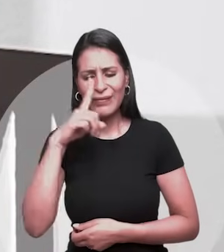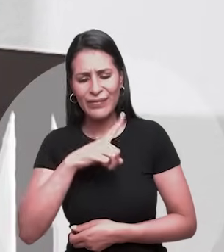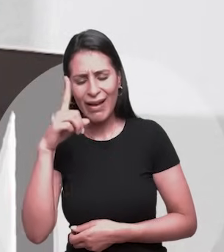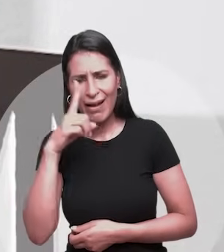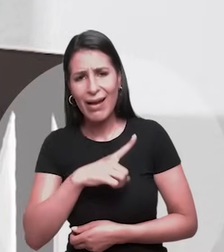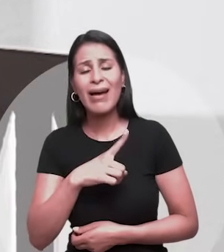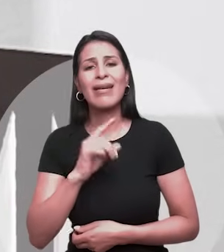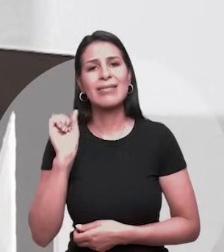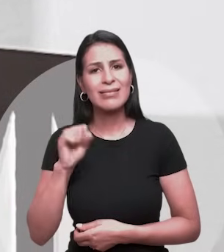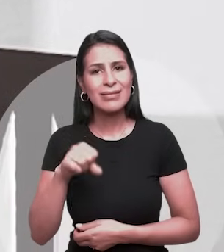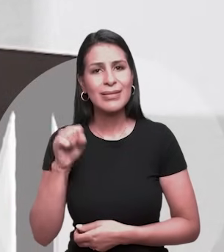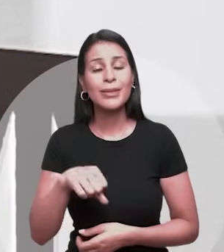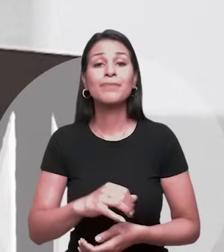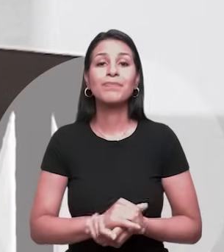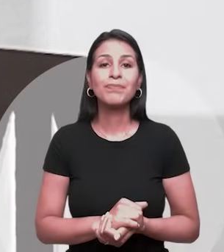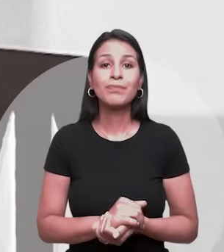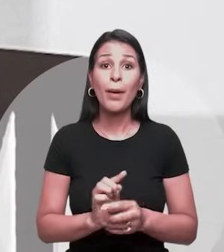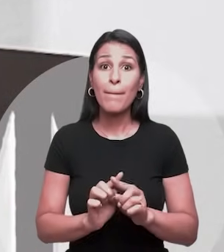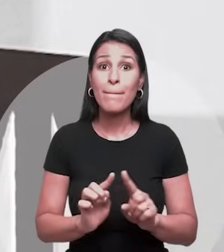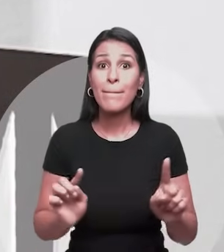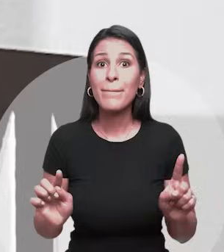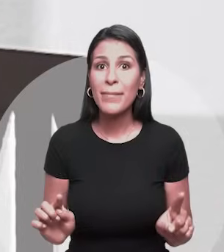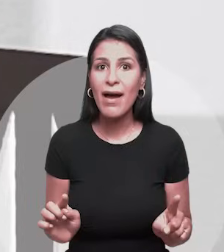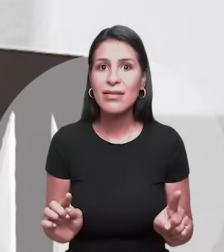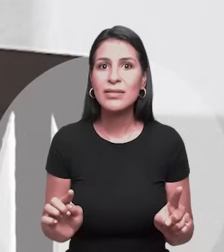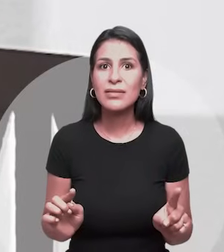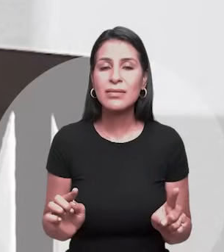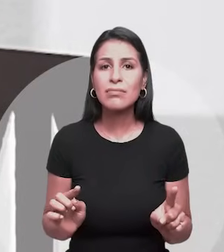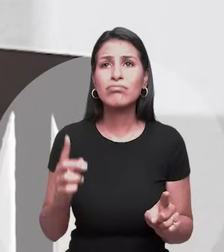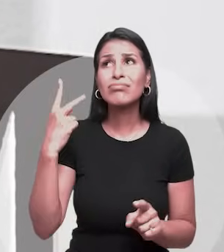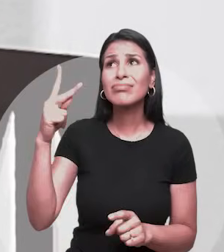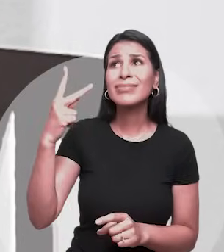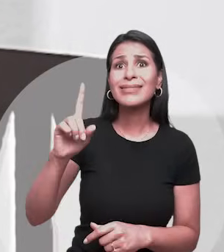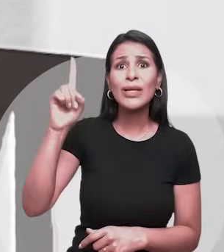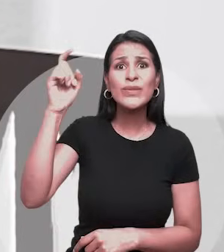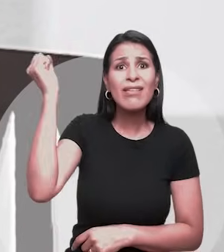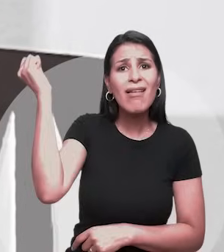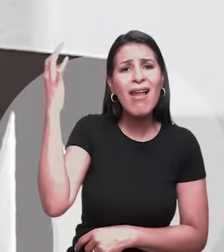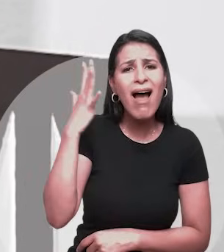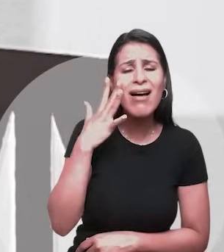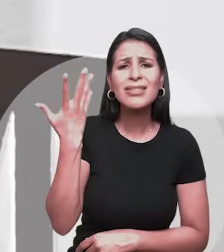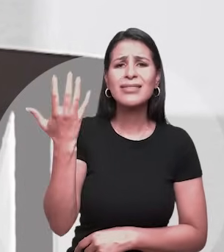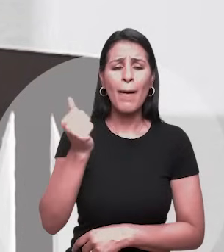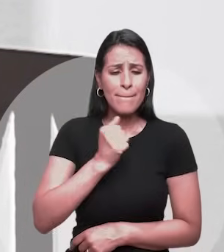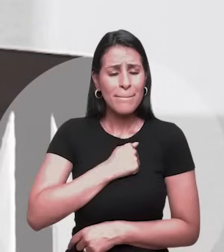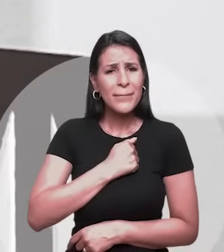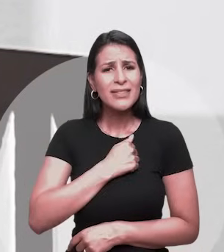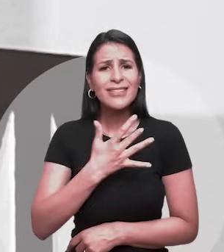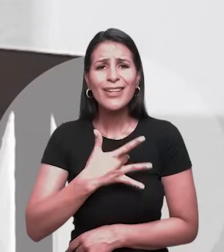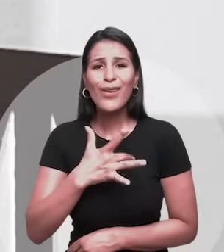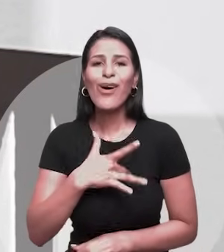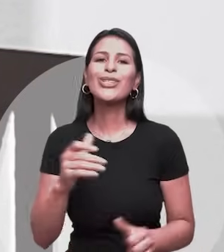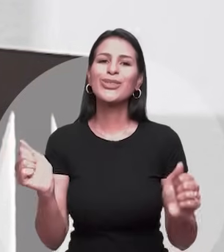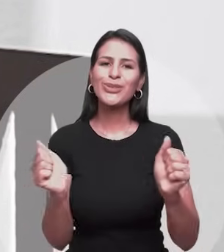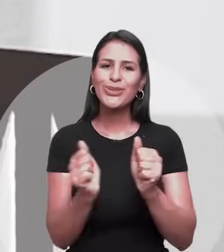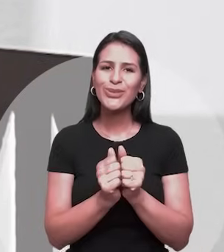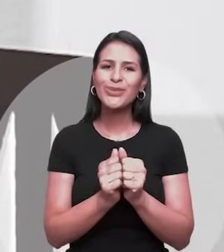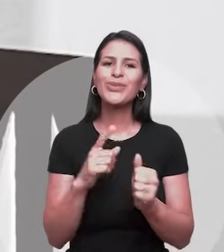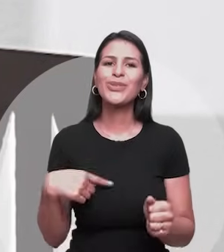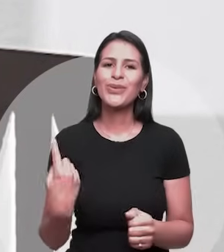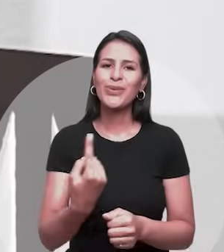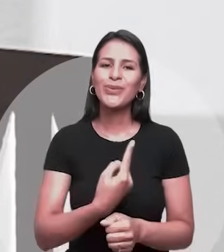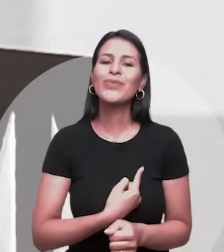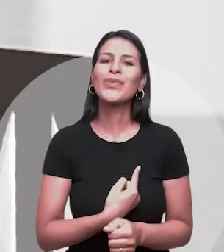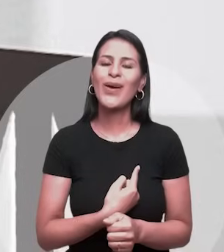falhos e falhas. Mas a graça, a misericórdia de Deus estão conosco. E isso não é desculpa